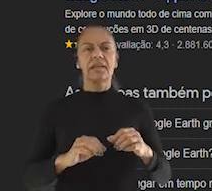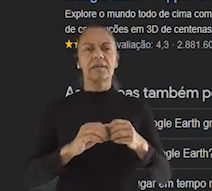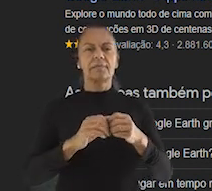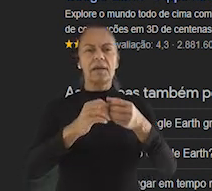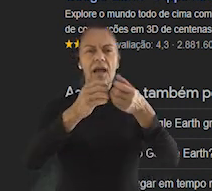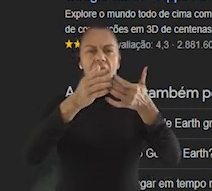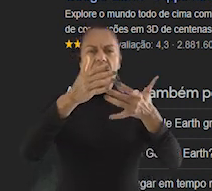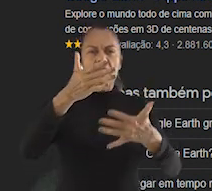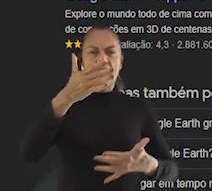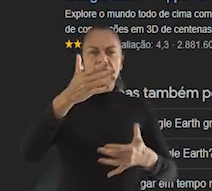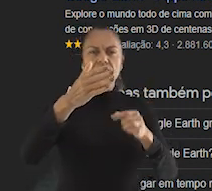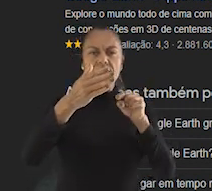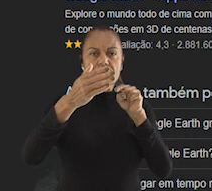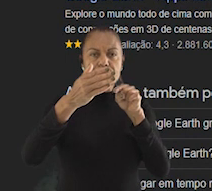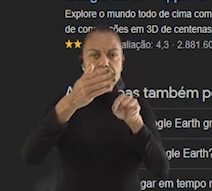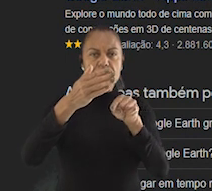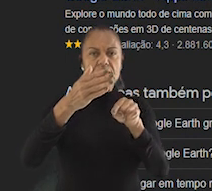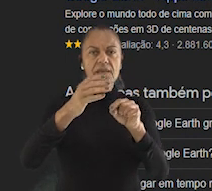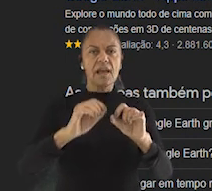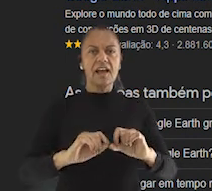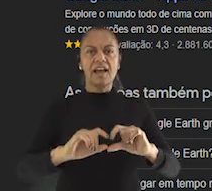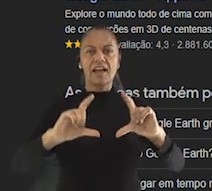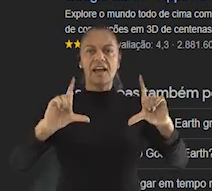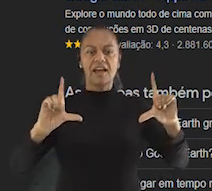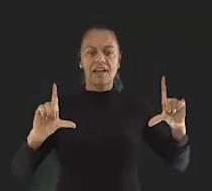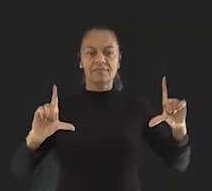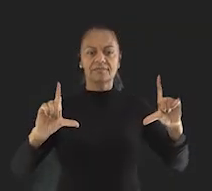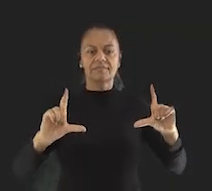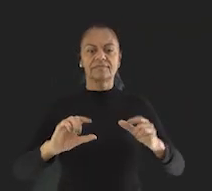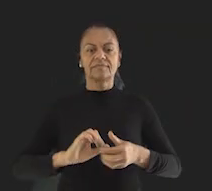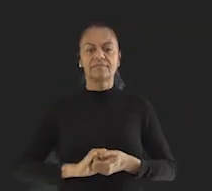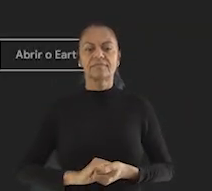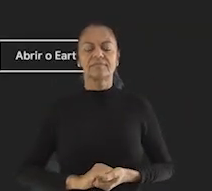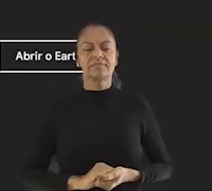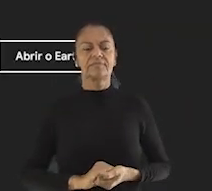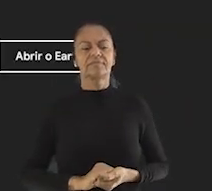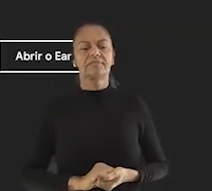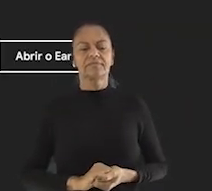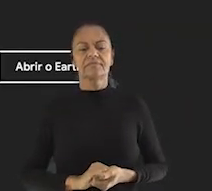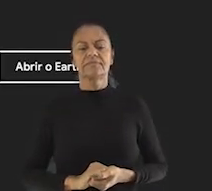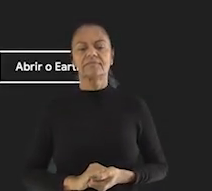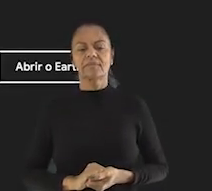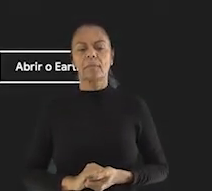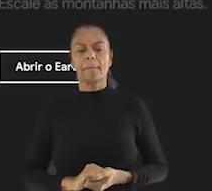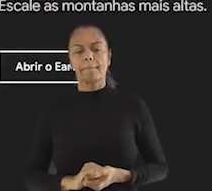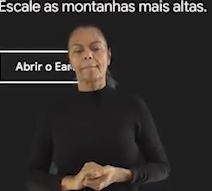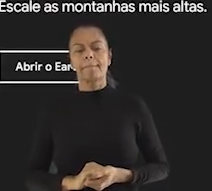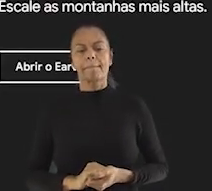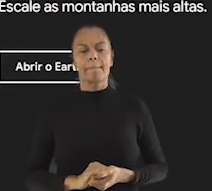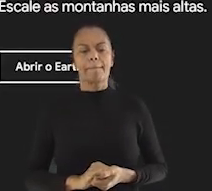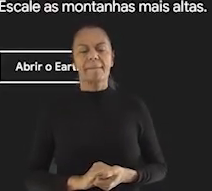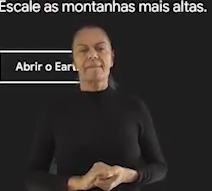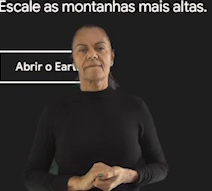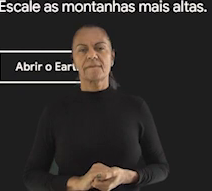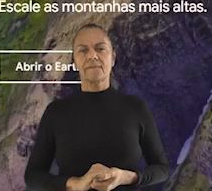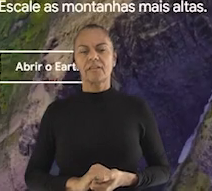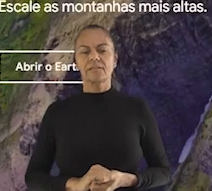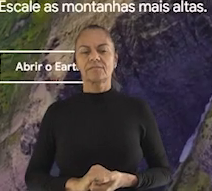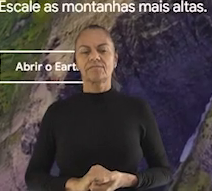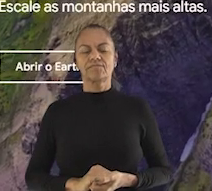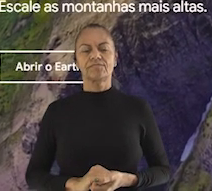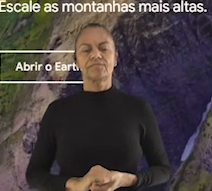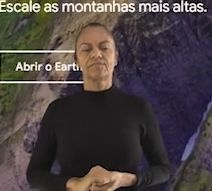aparecer, você clica nele. Quando você clicar, você vai ser redirecionado para uma outra tela.